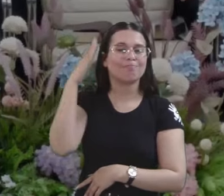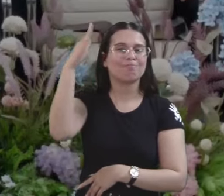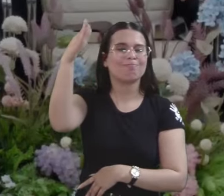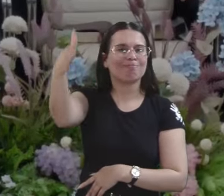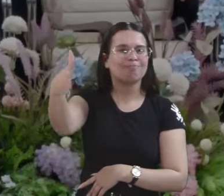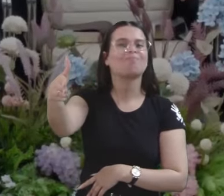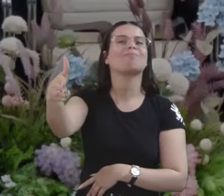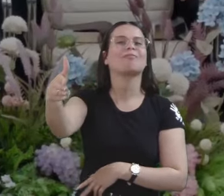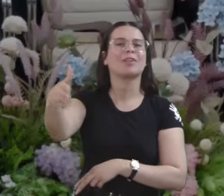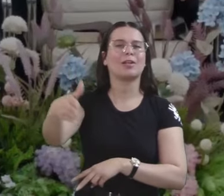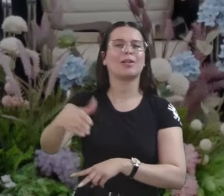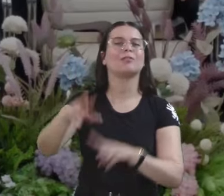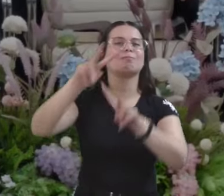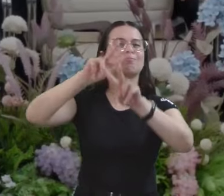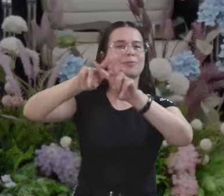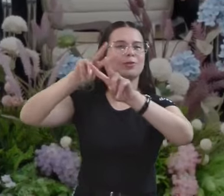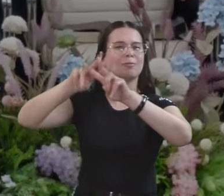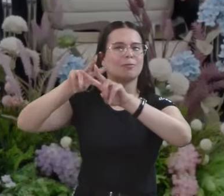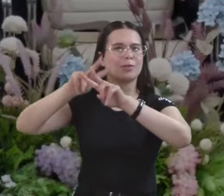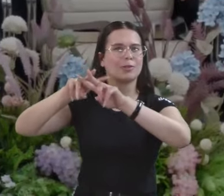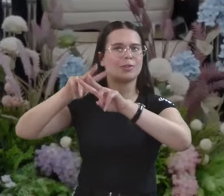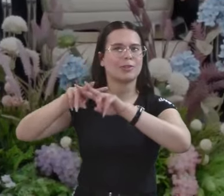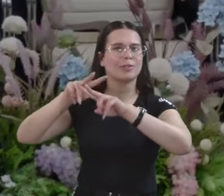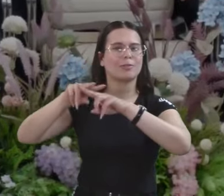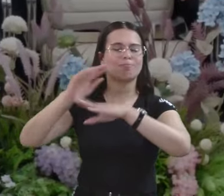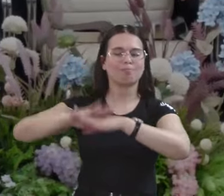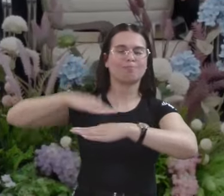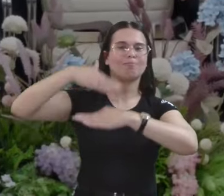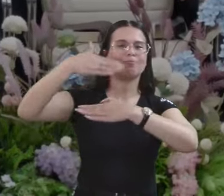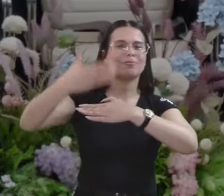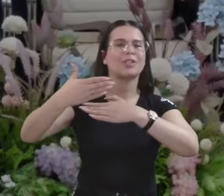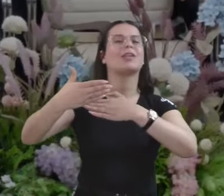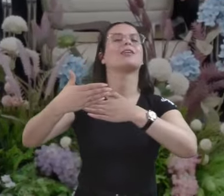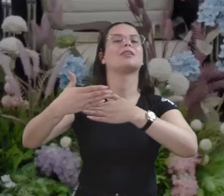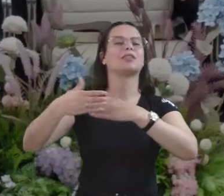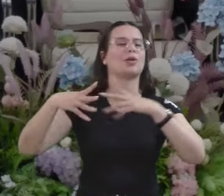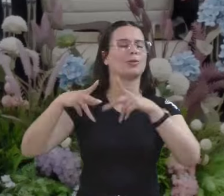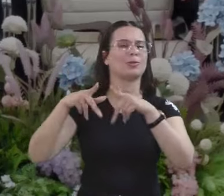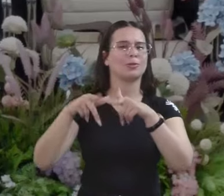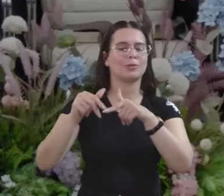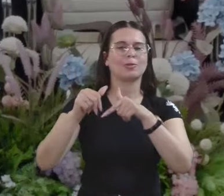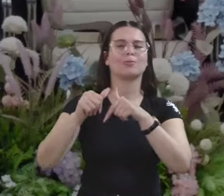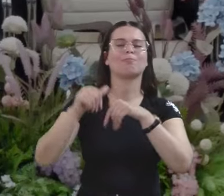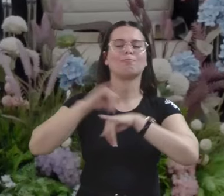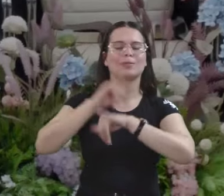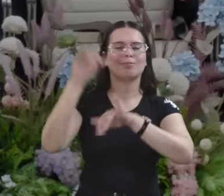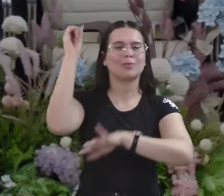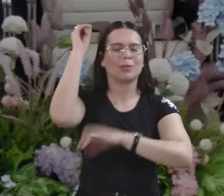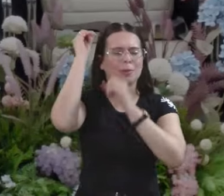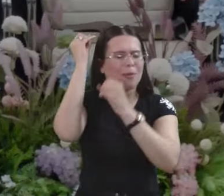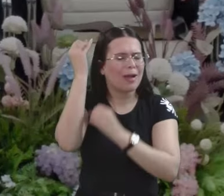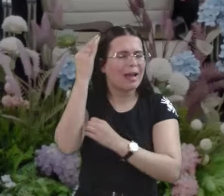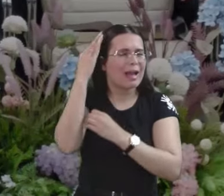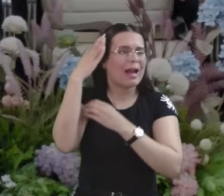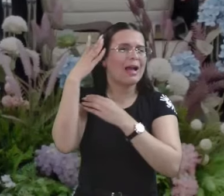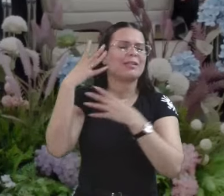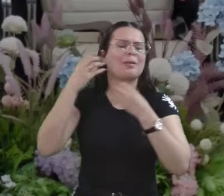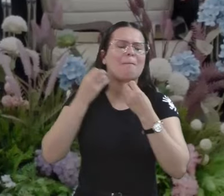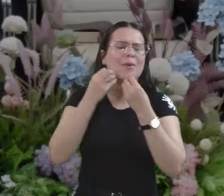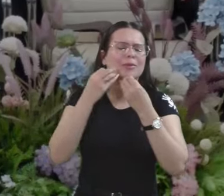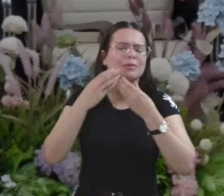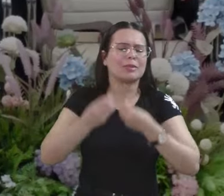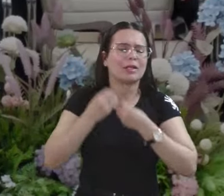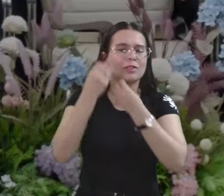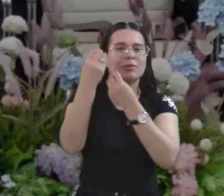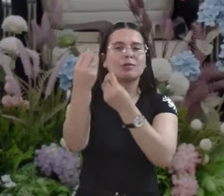nos muros, atravessa os ferrolhos de ferro e fala assim, eu tenho graça para vocês, eu tenho